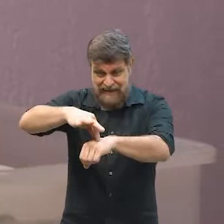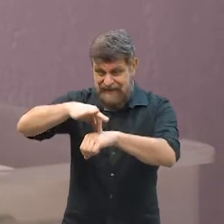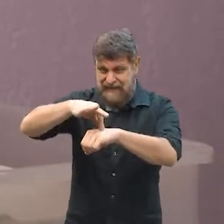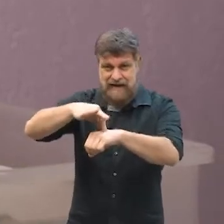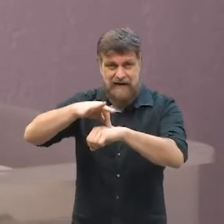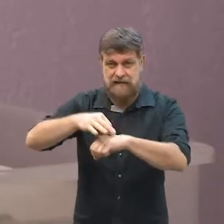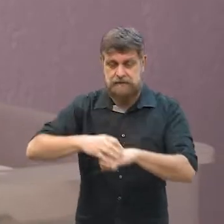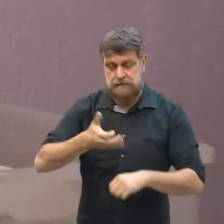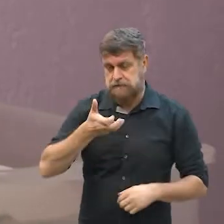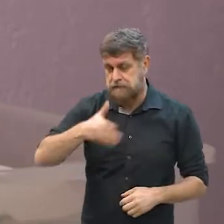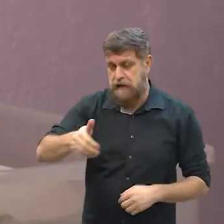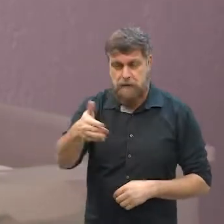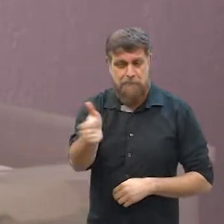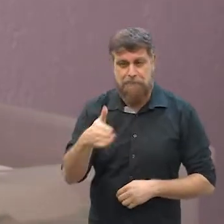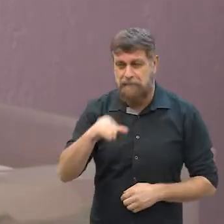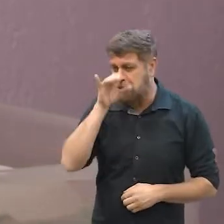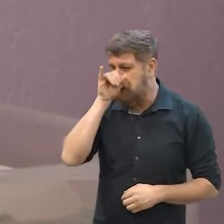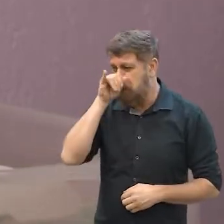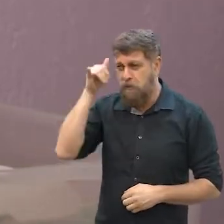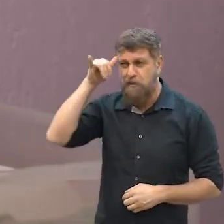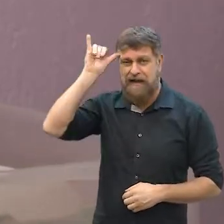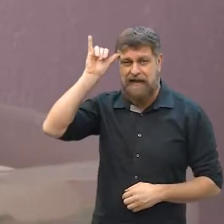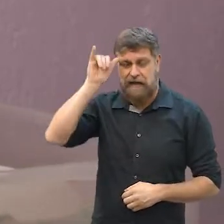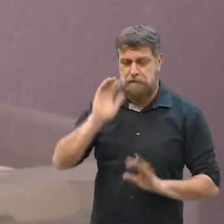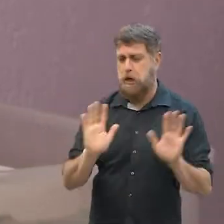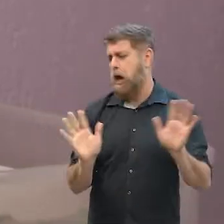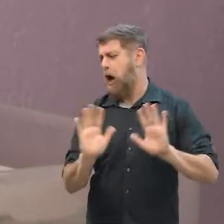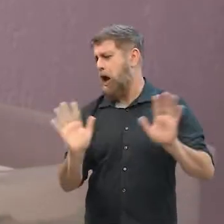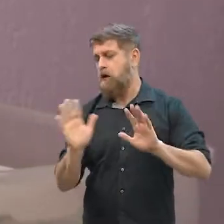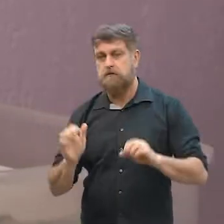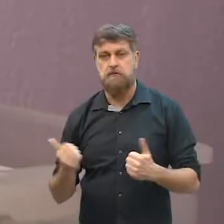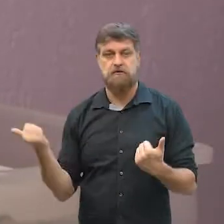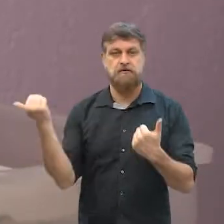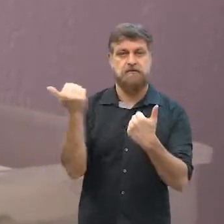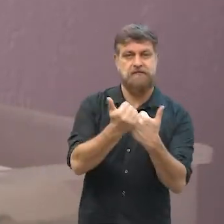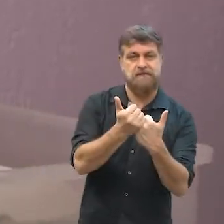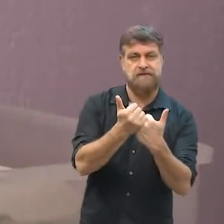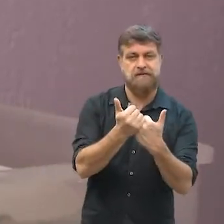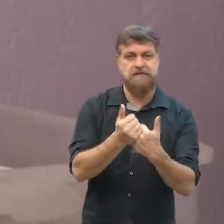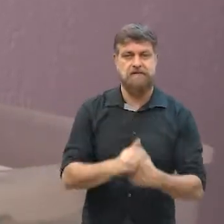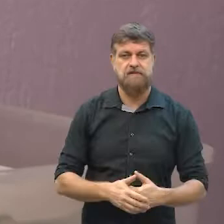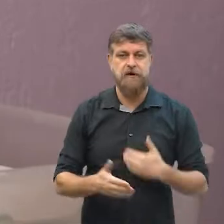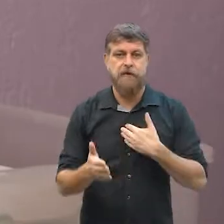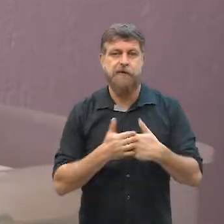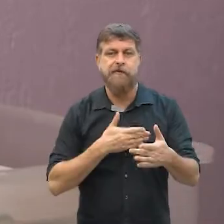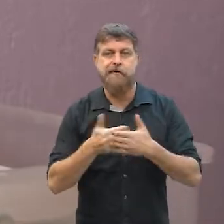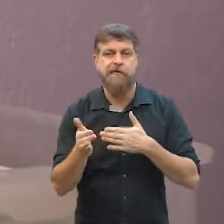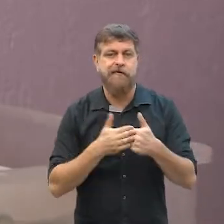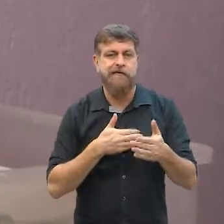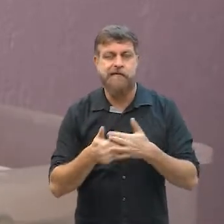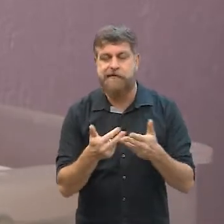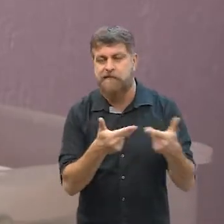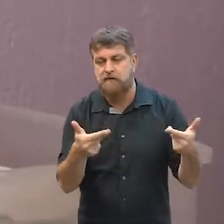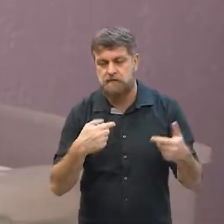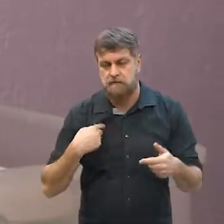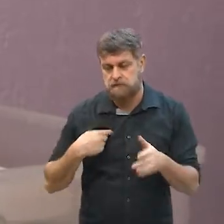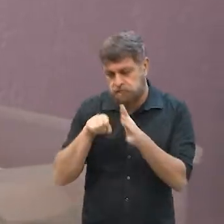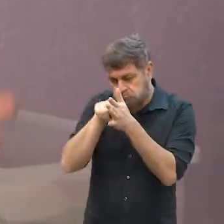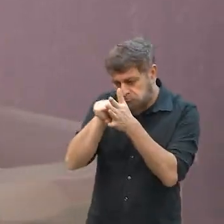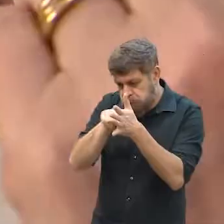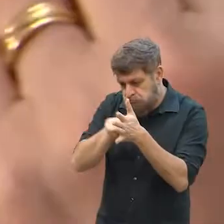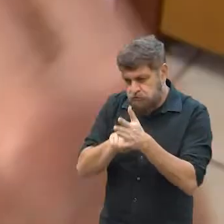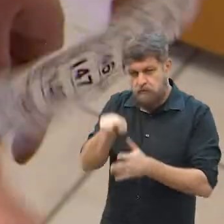ave, peixe, porco, magra, e substituir por qualquer outra coisa. Aí quando a gente analisa